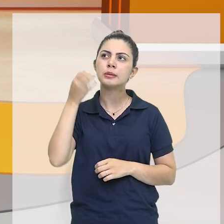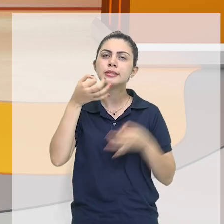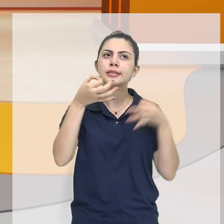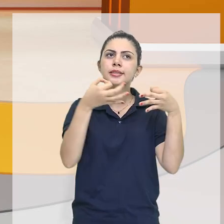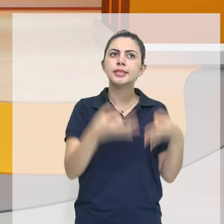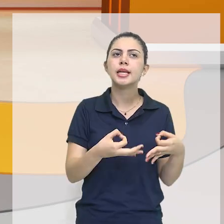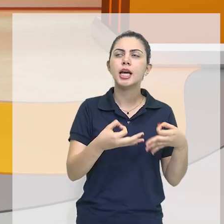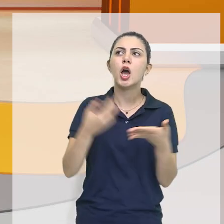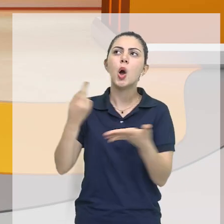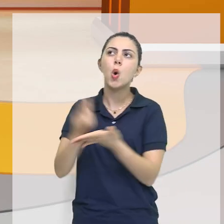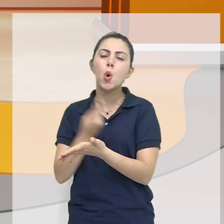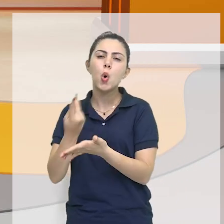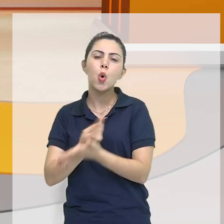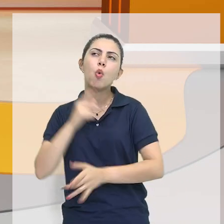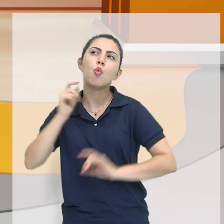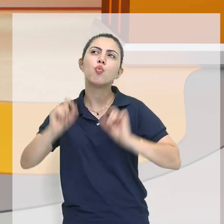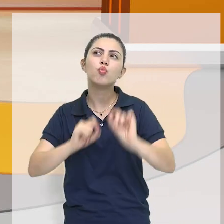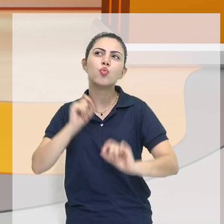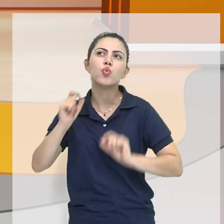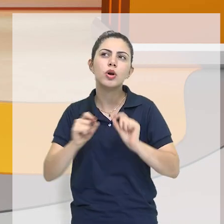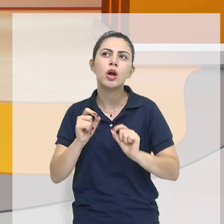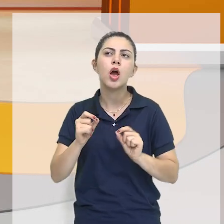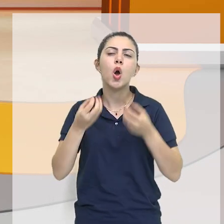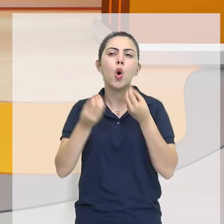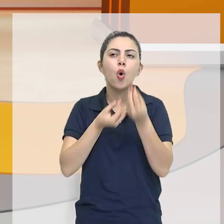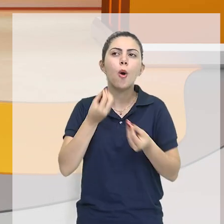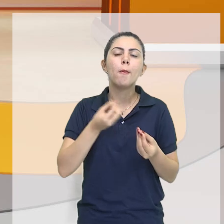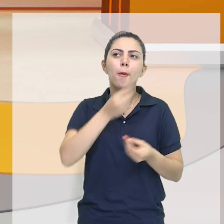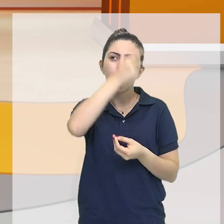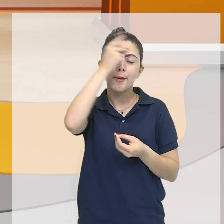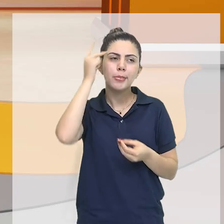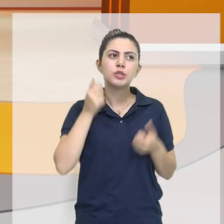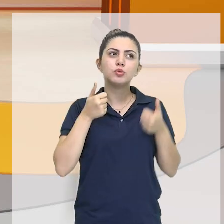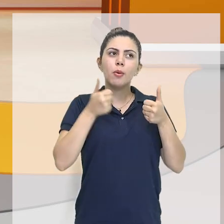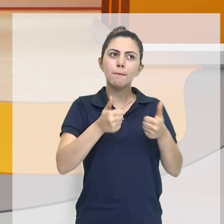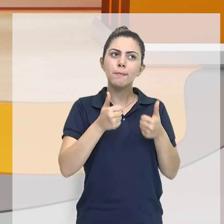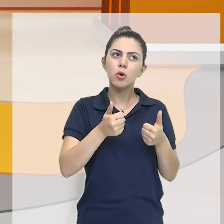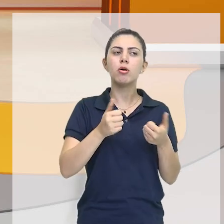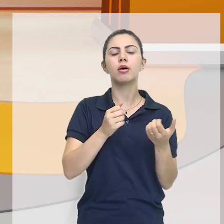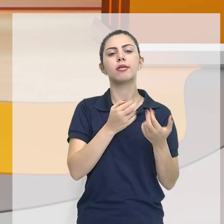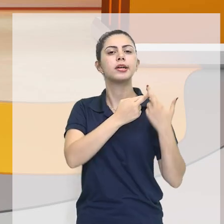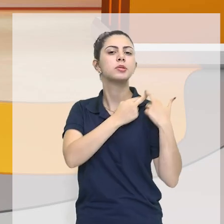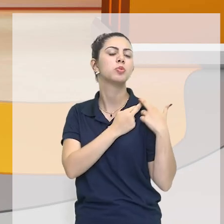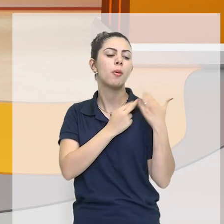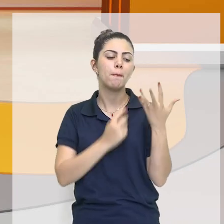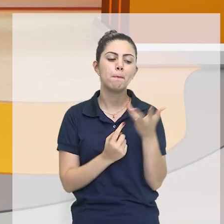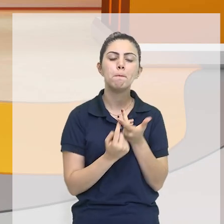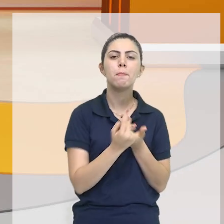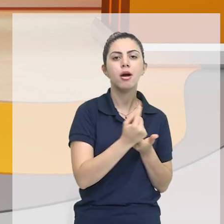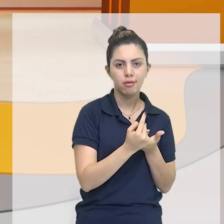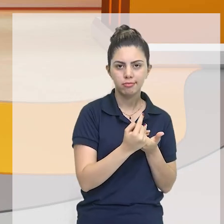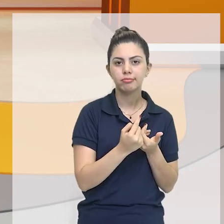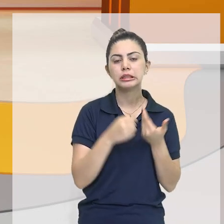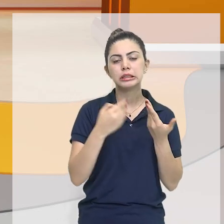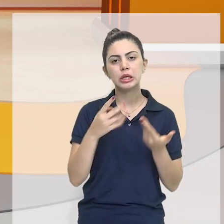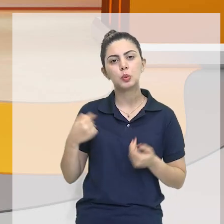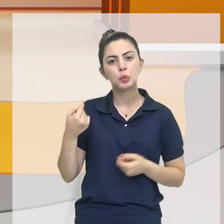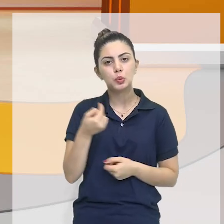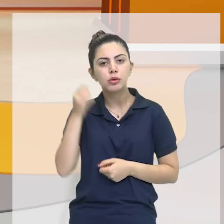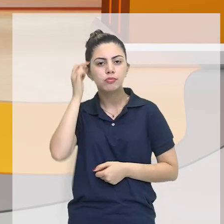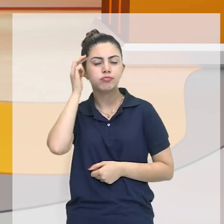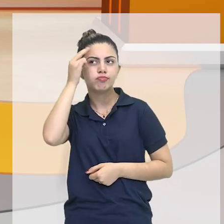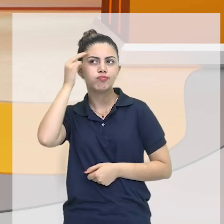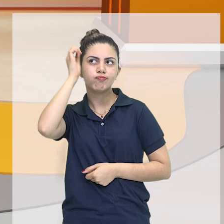o errado, sobre ser uma boa pessoa e ter responsabilidade. Essas reflexões